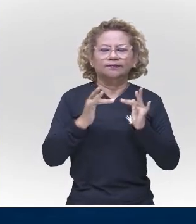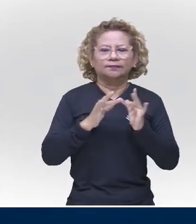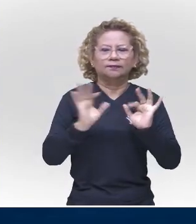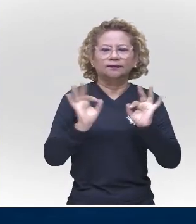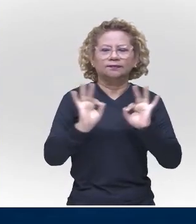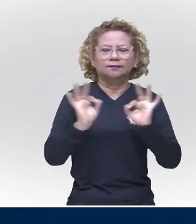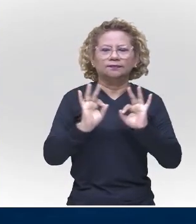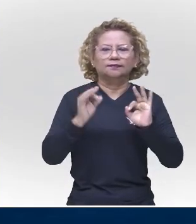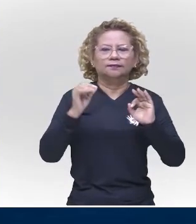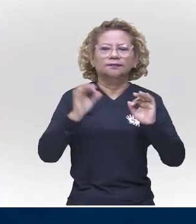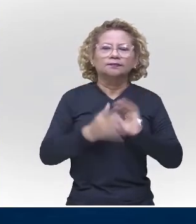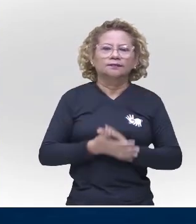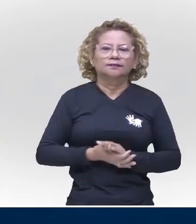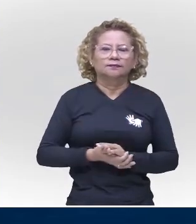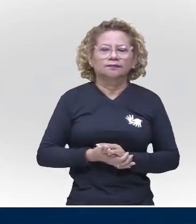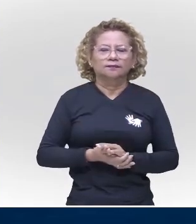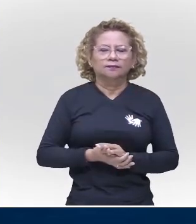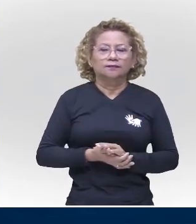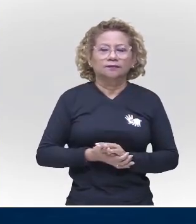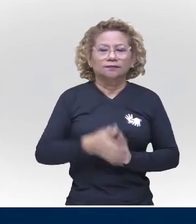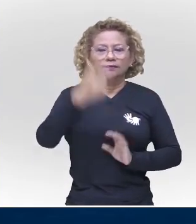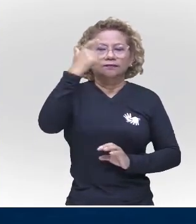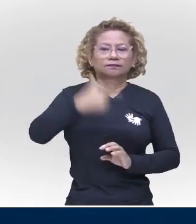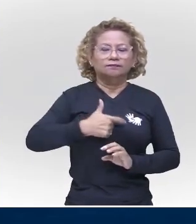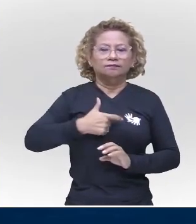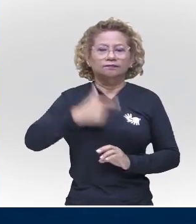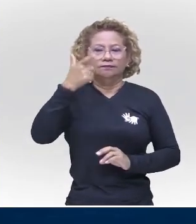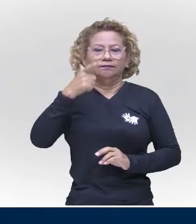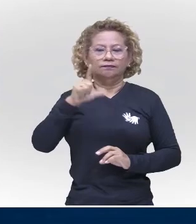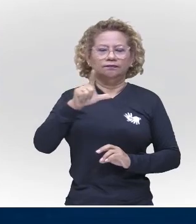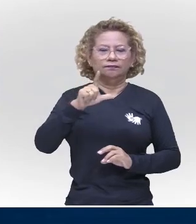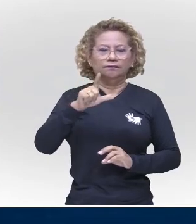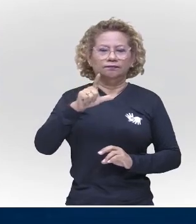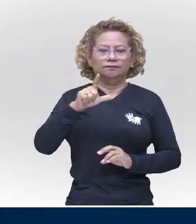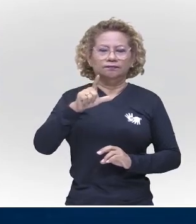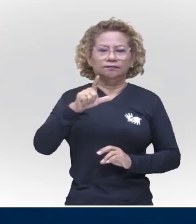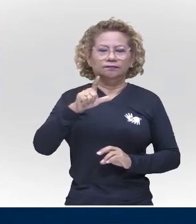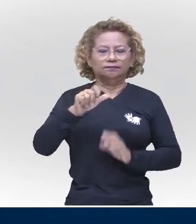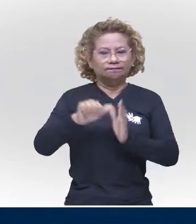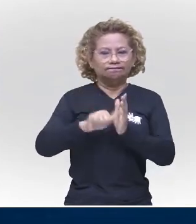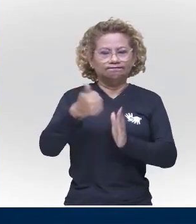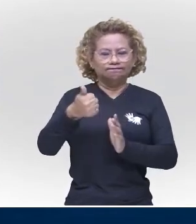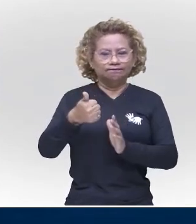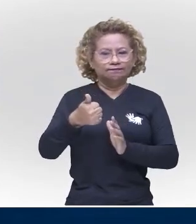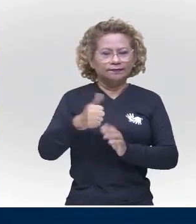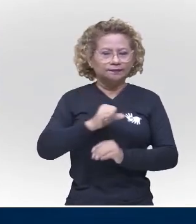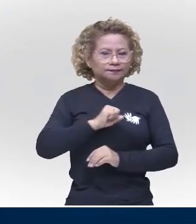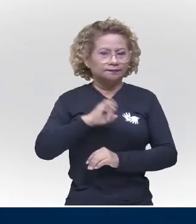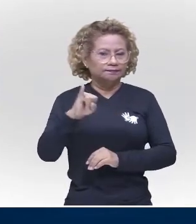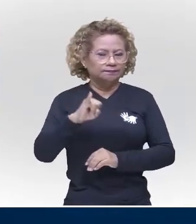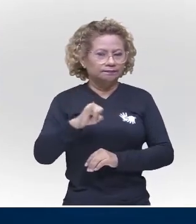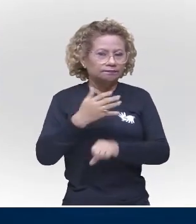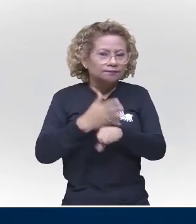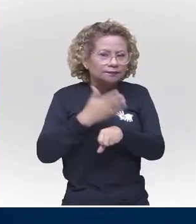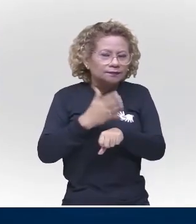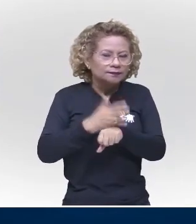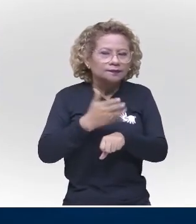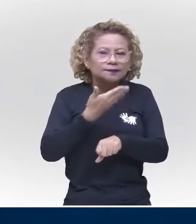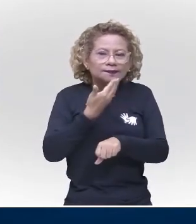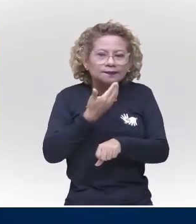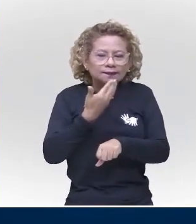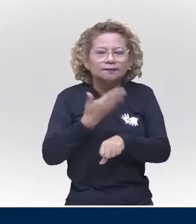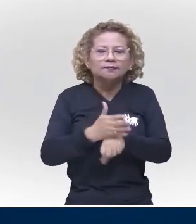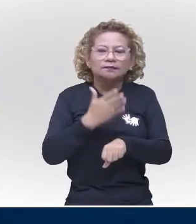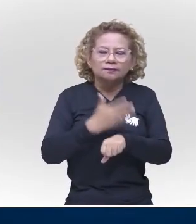vai depender de mim para ganhar a prova, ou seja, se eu estiver bem treinado, se eu estiver bem fisicamente, para atingir